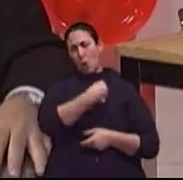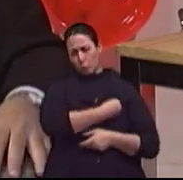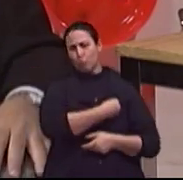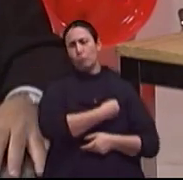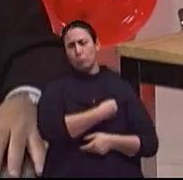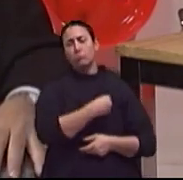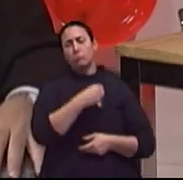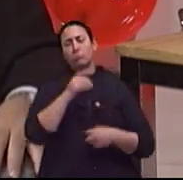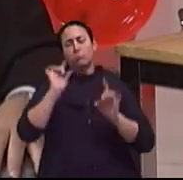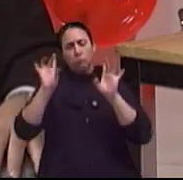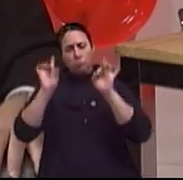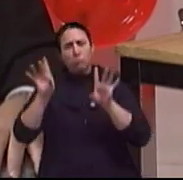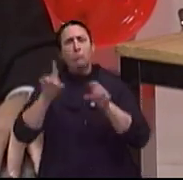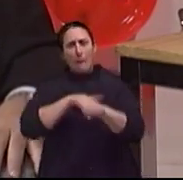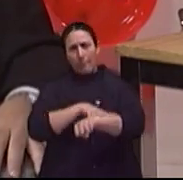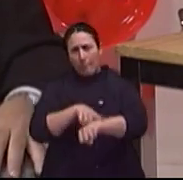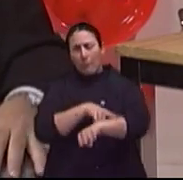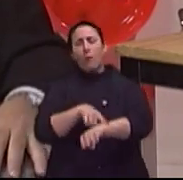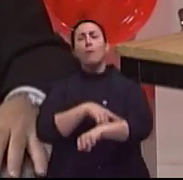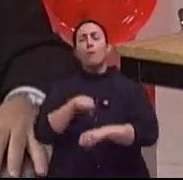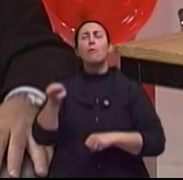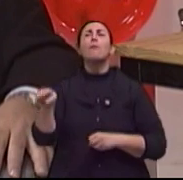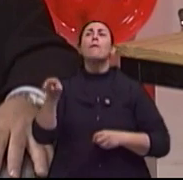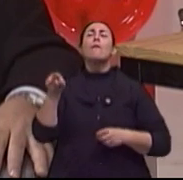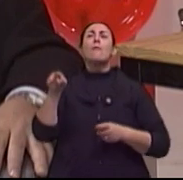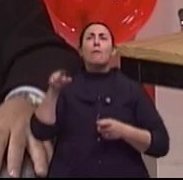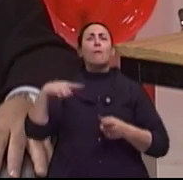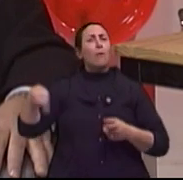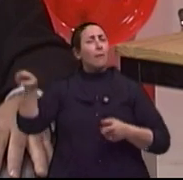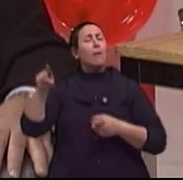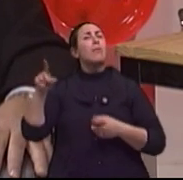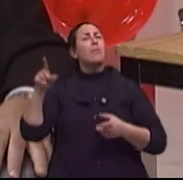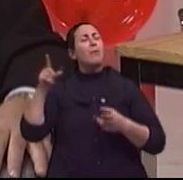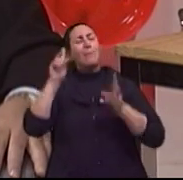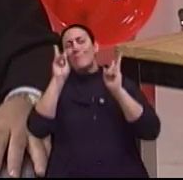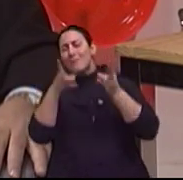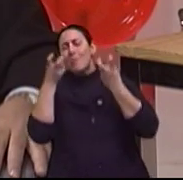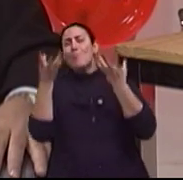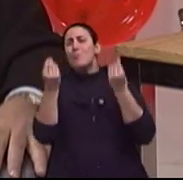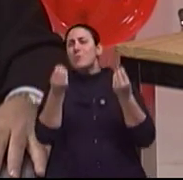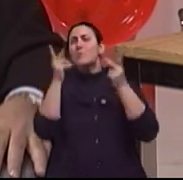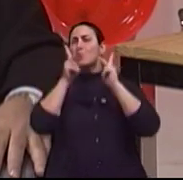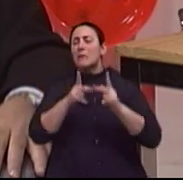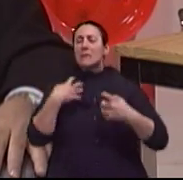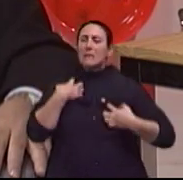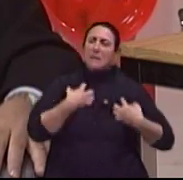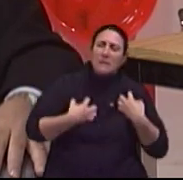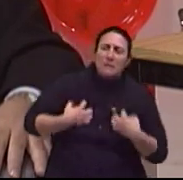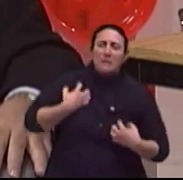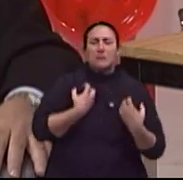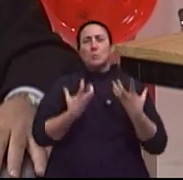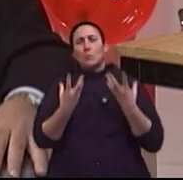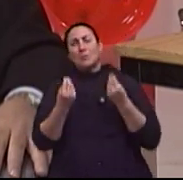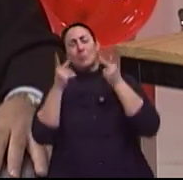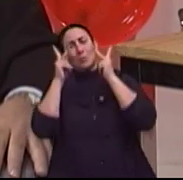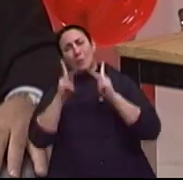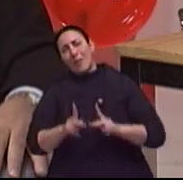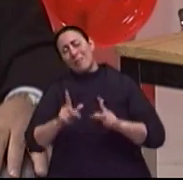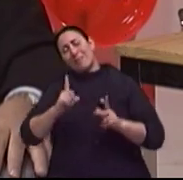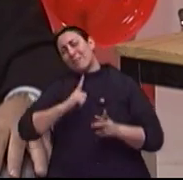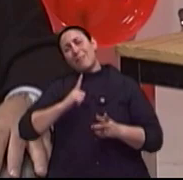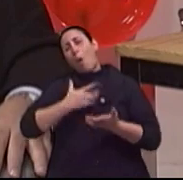é uma causa muito frequente gera Muita ansiedade às vezes gera uma uma